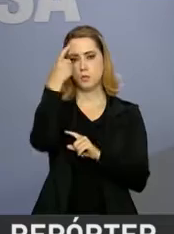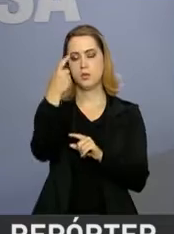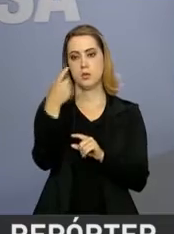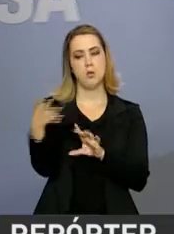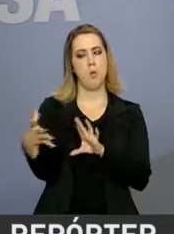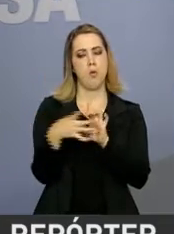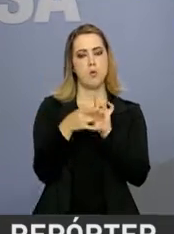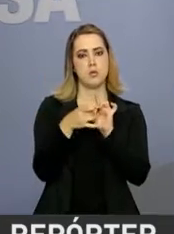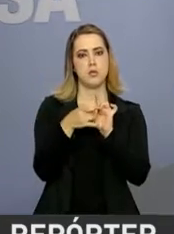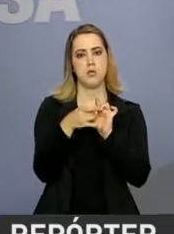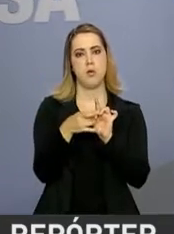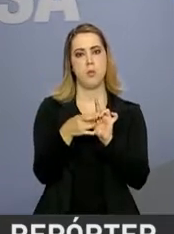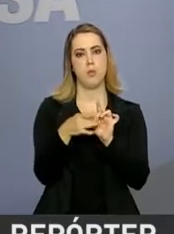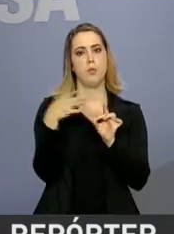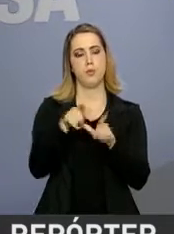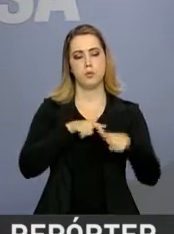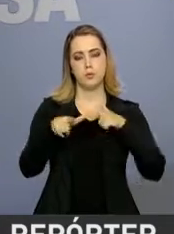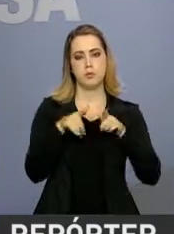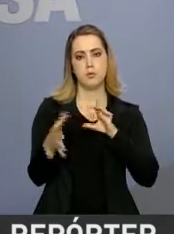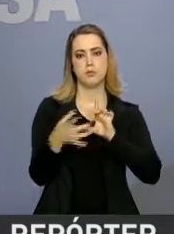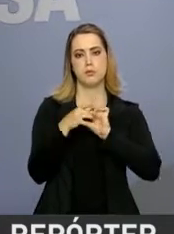a coordenação, a operação integrada